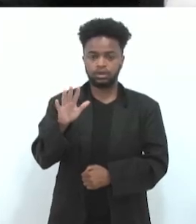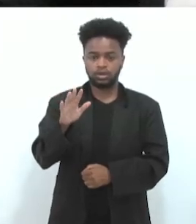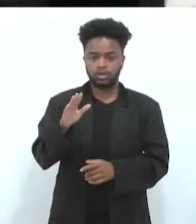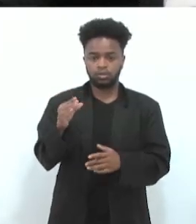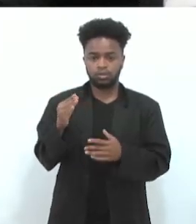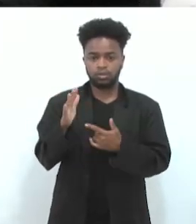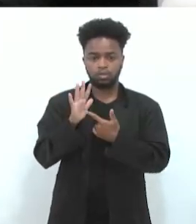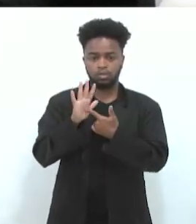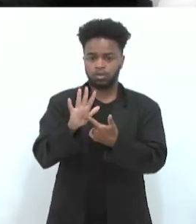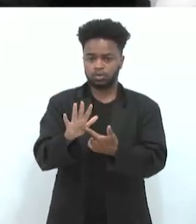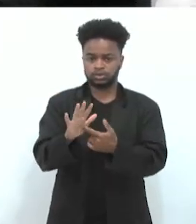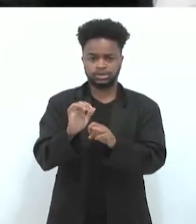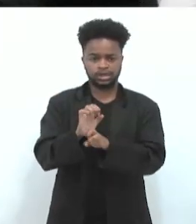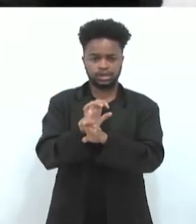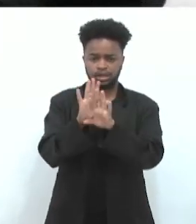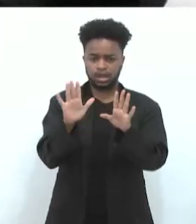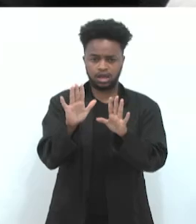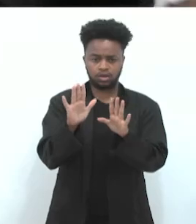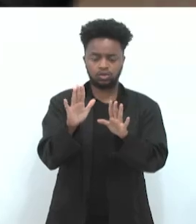explicitamente o uso